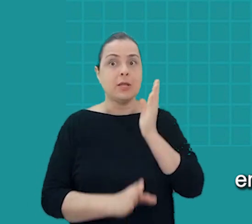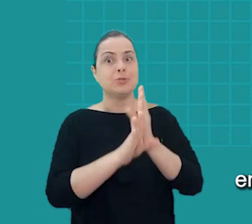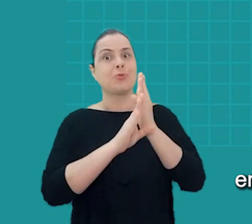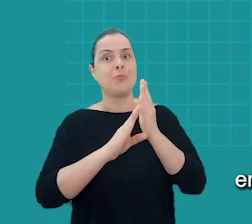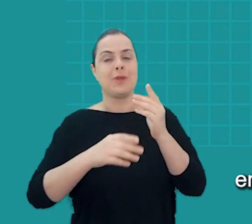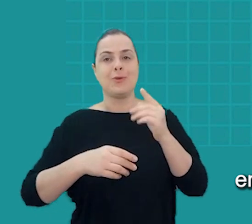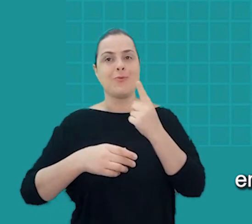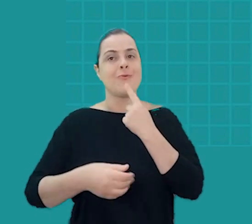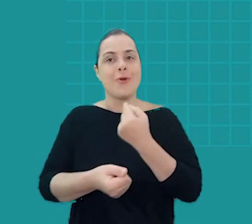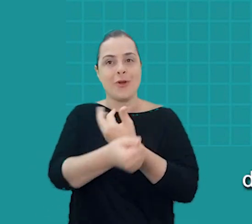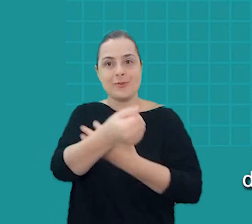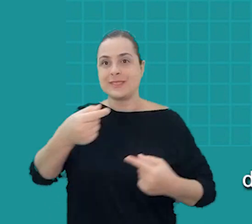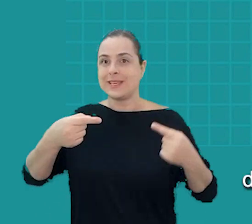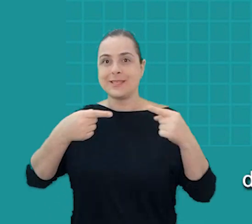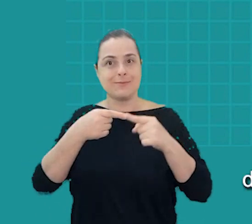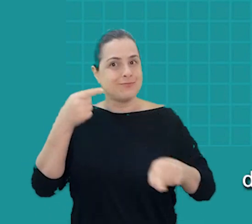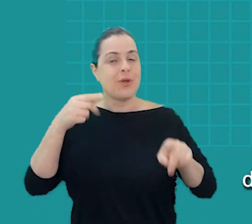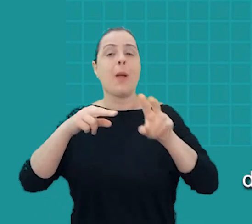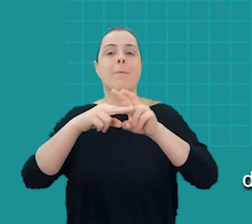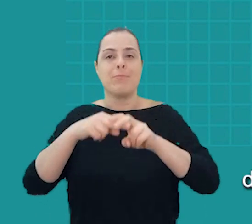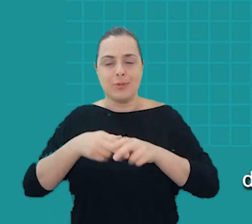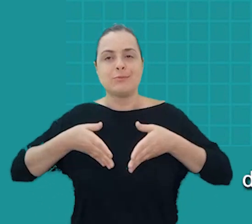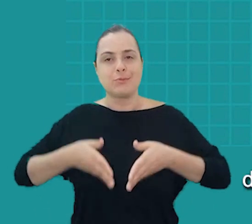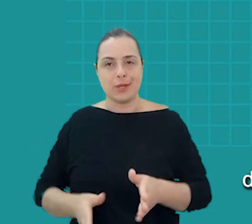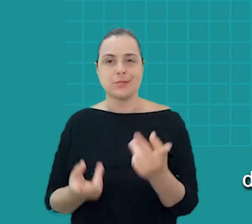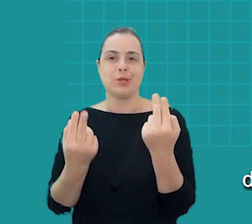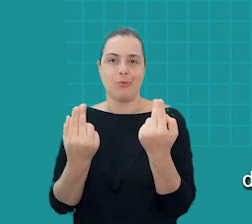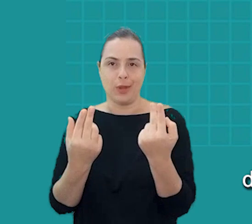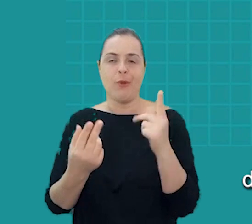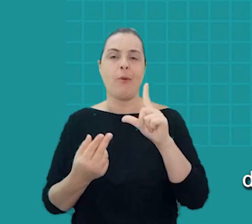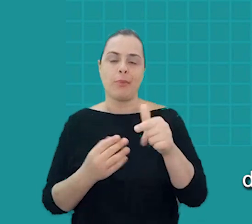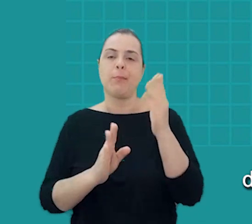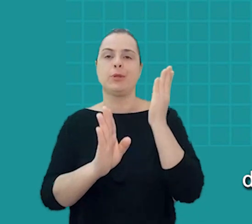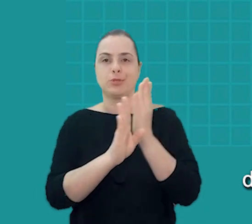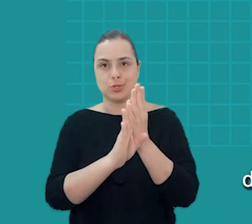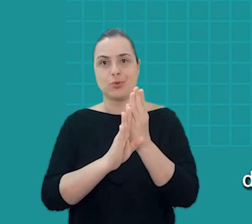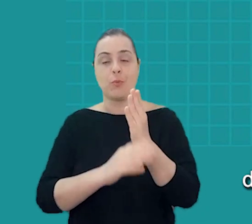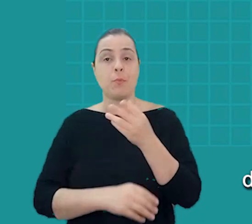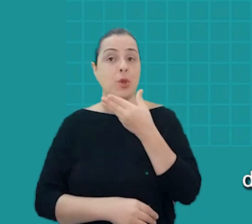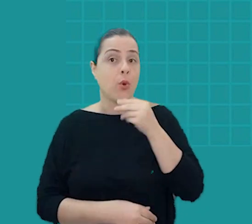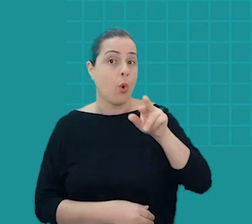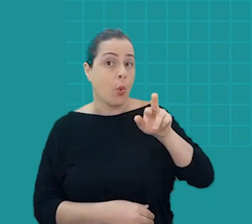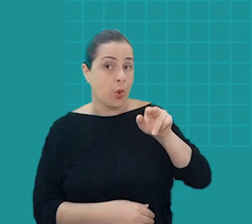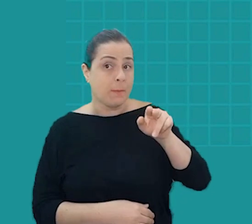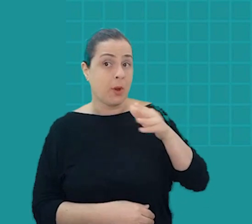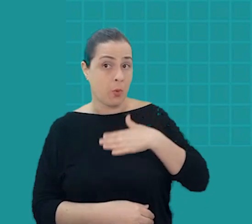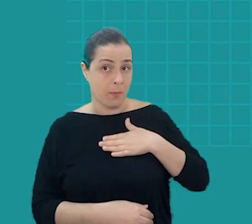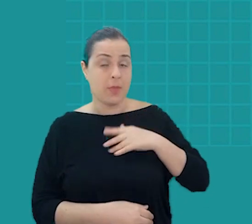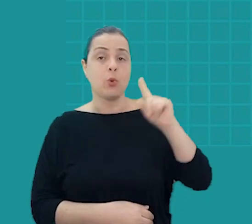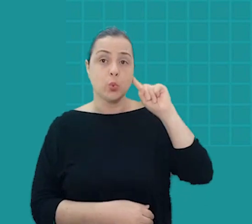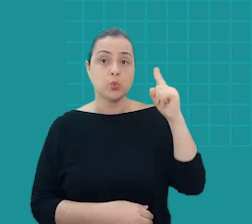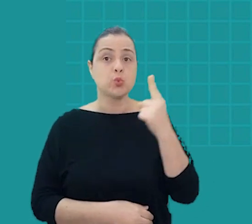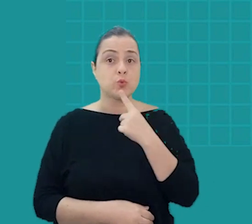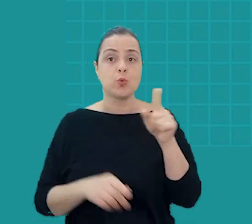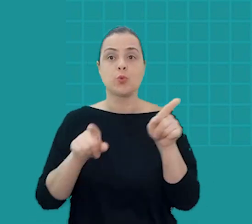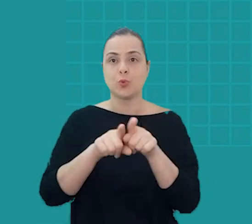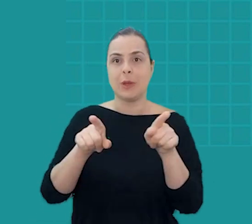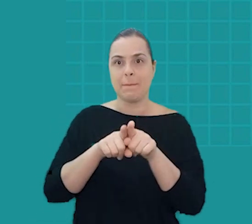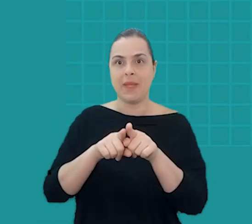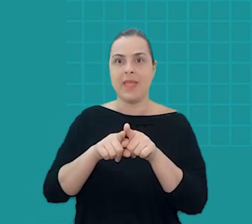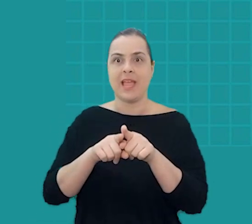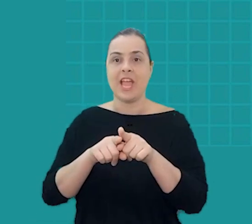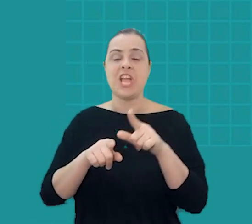irmão não nascer com isso, ela fez de tudo e ela acabou descobrindo que meu irmão era surdo, até já tinha teste do pezinho